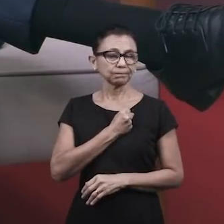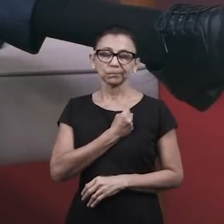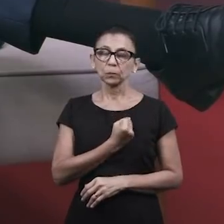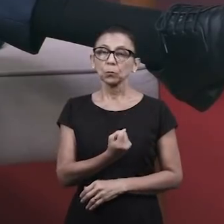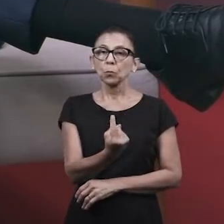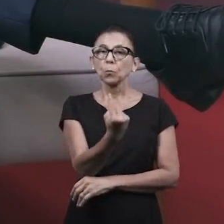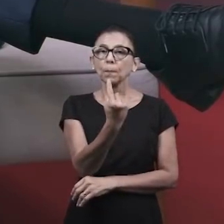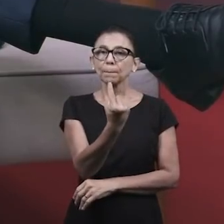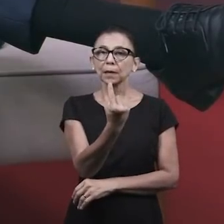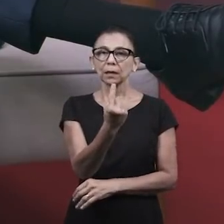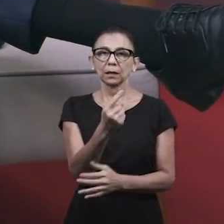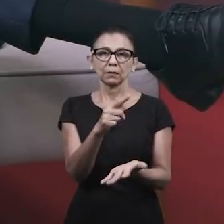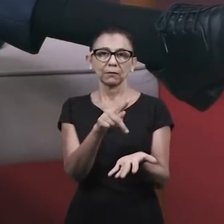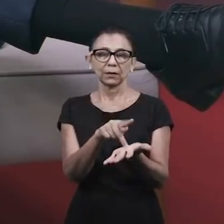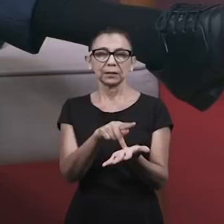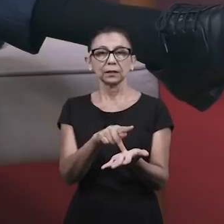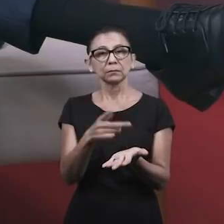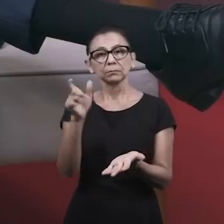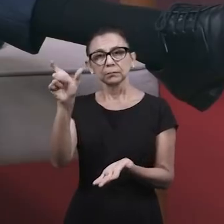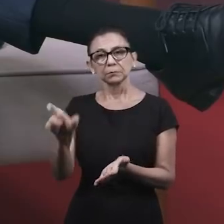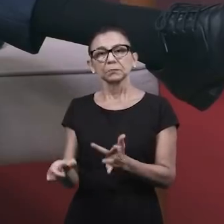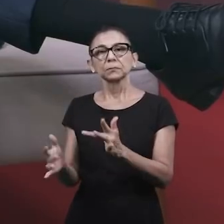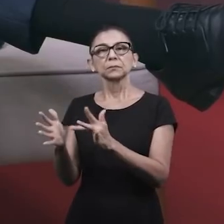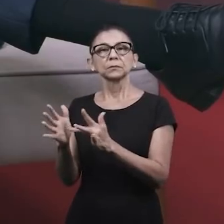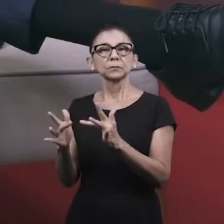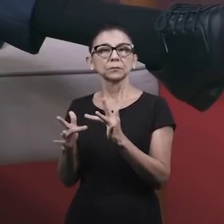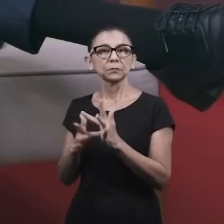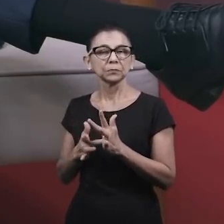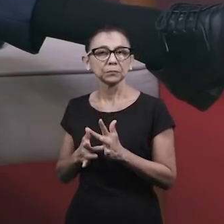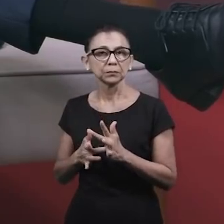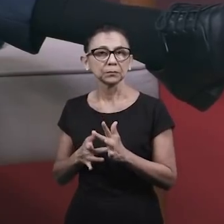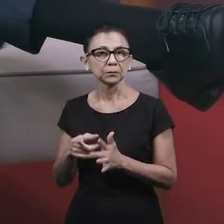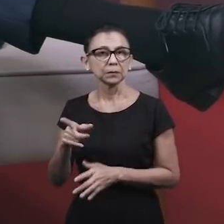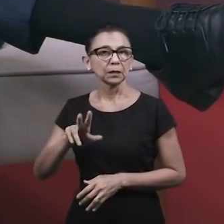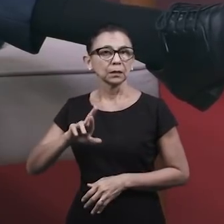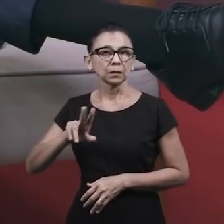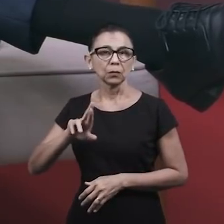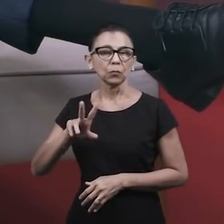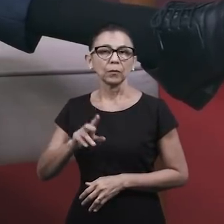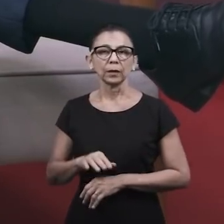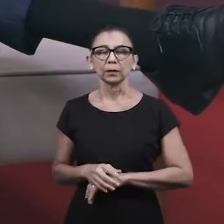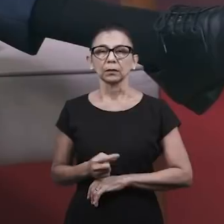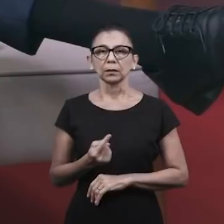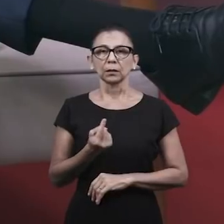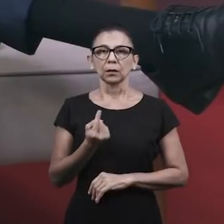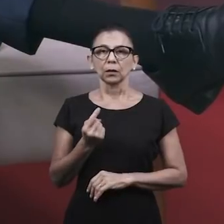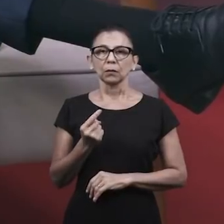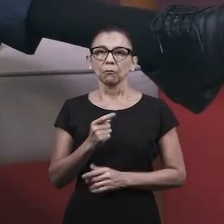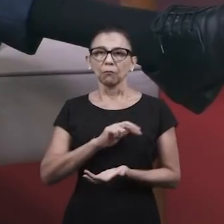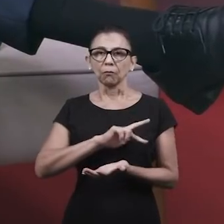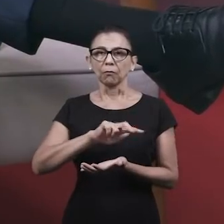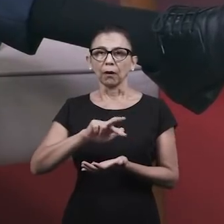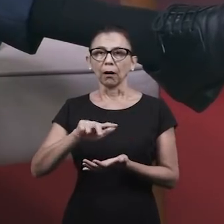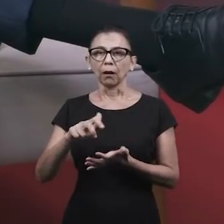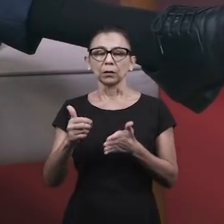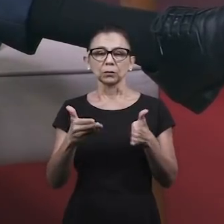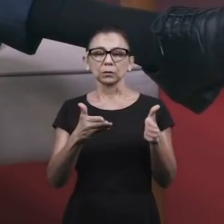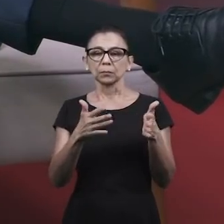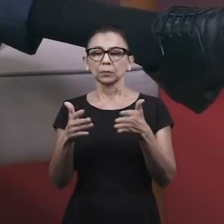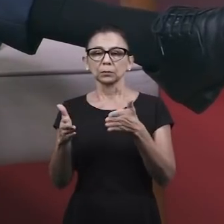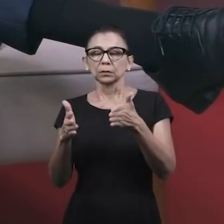mistério. Ou seja, o alcance daquilo que está oculto. O Evangelho